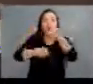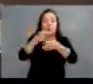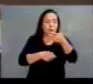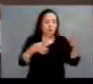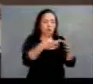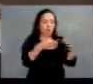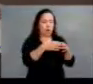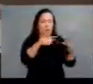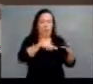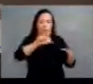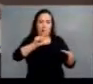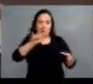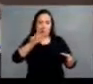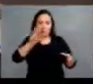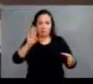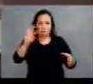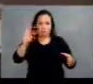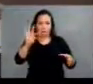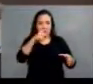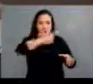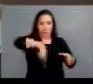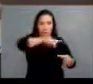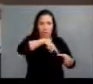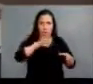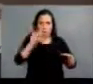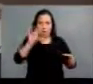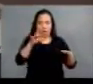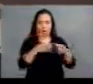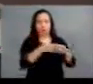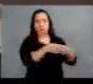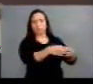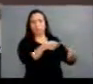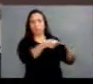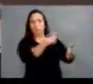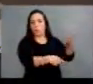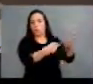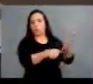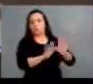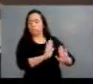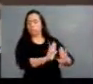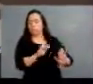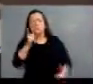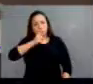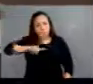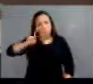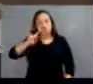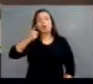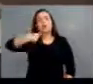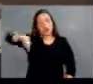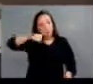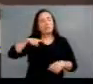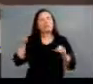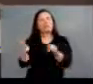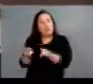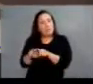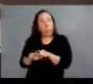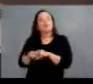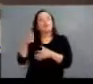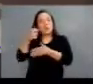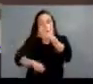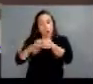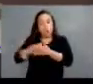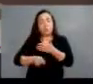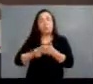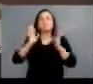não são lutas exclusivas desta comunidade. Tivemos aqui